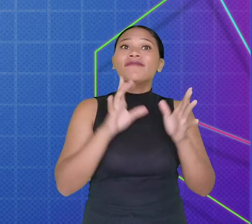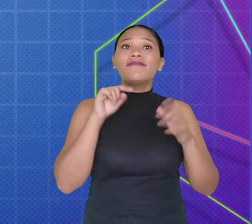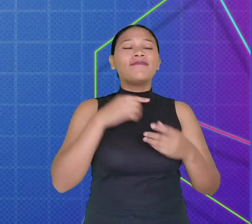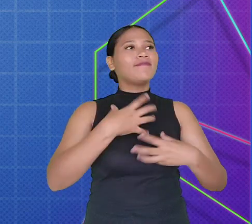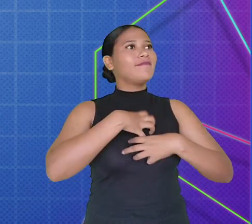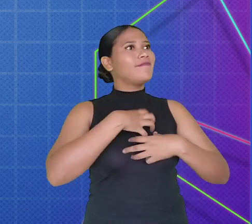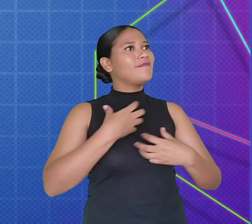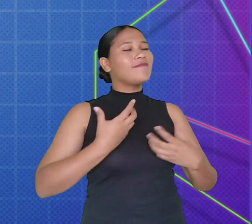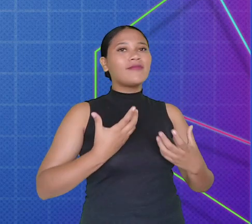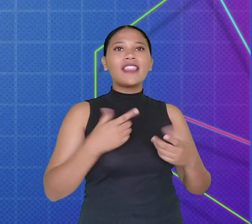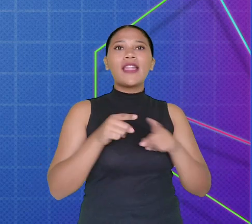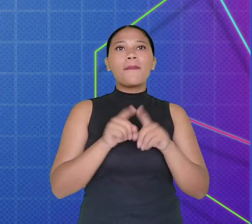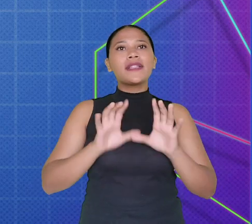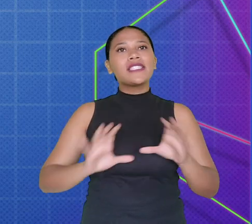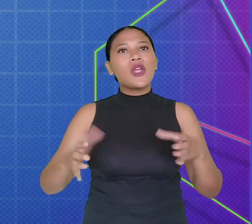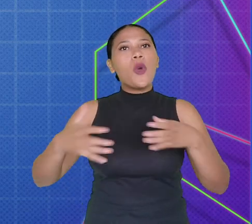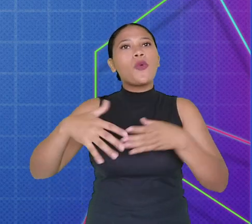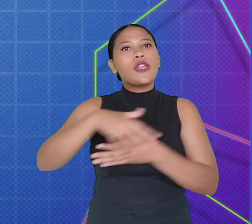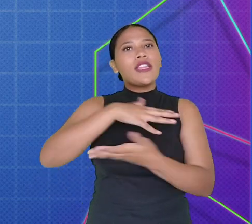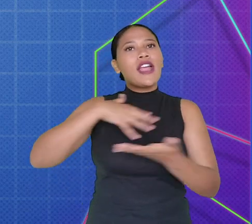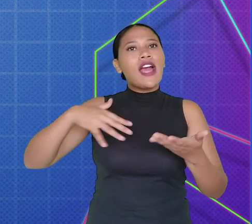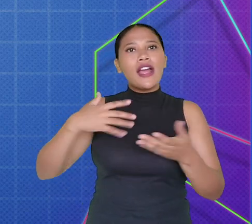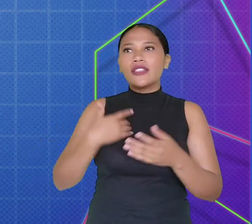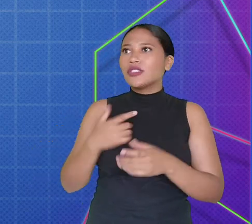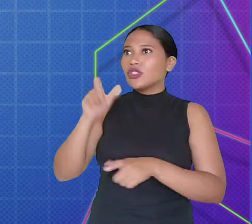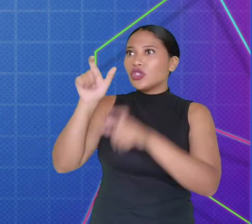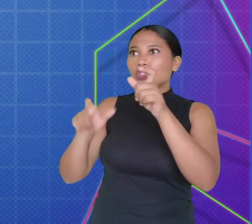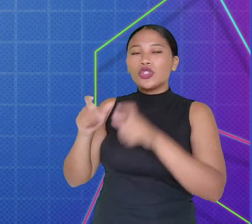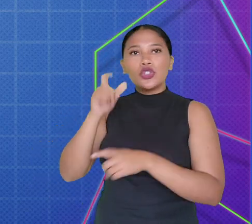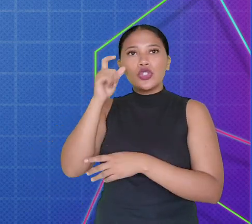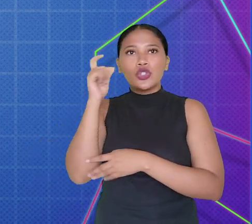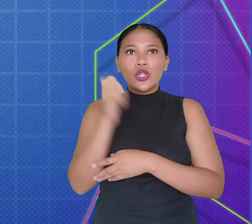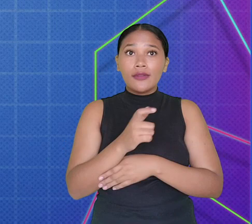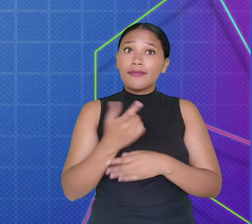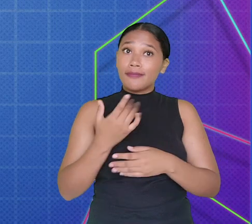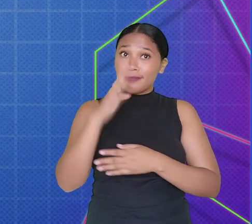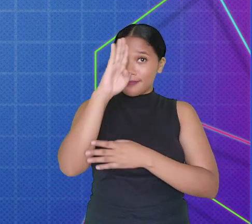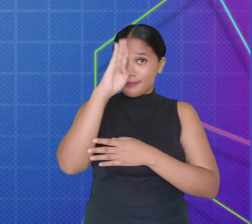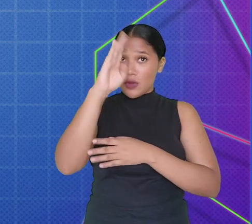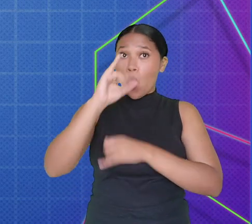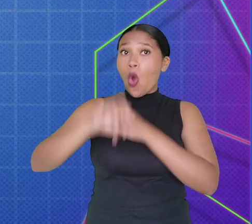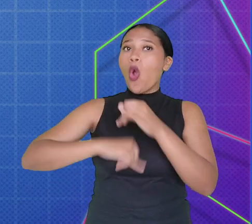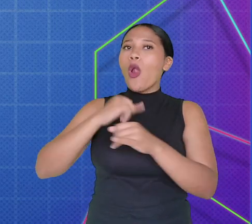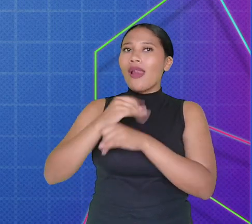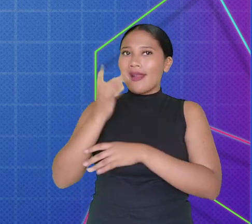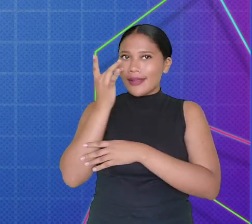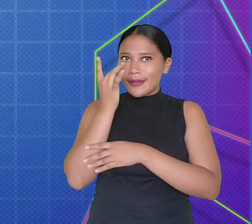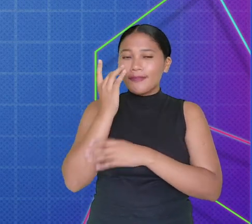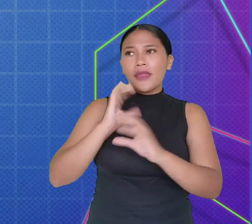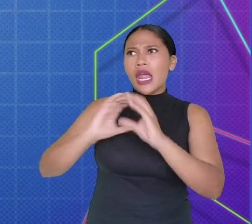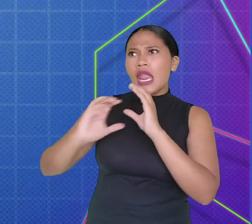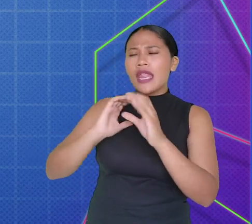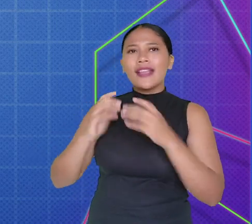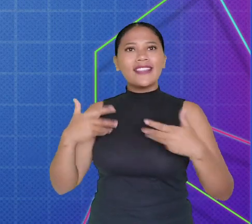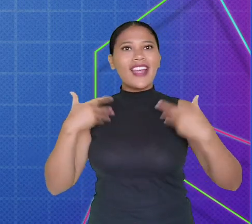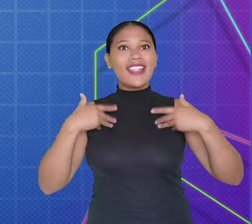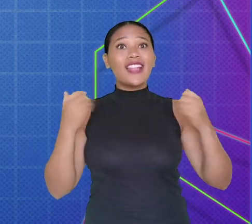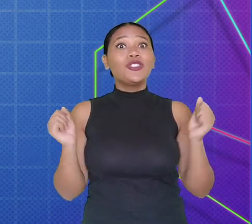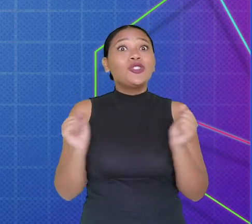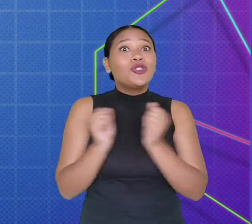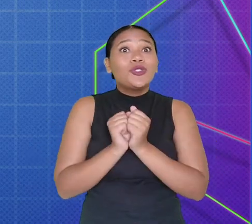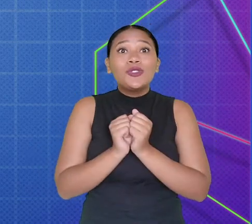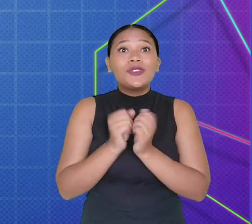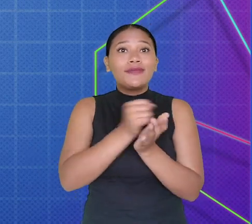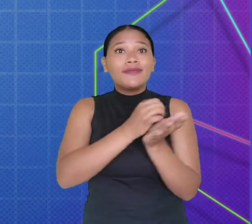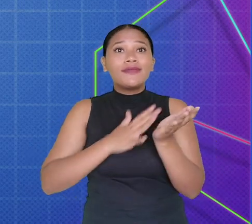também podem ser usadas para criar um senso de comunidade entre os jogadores, especialmente em jogos online. Os jogadores podem se comunicar e